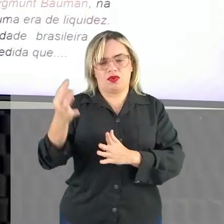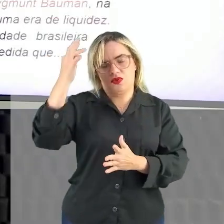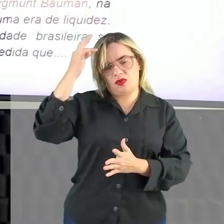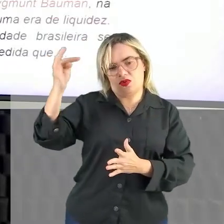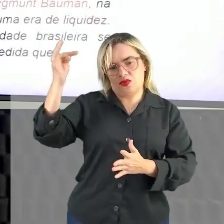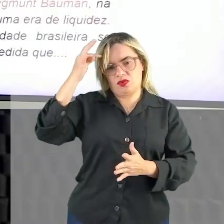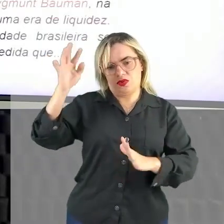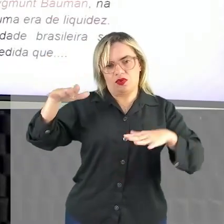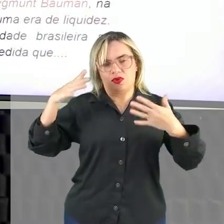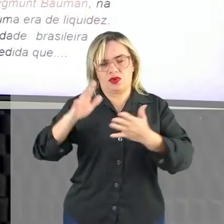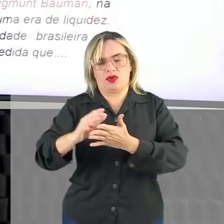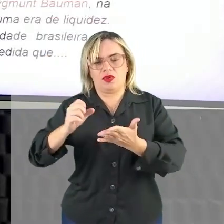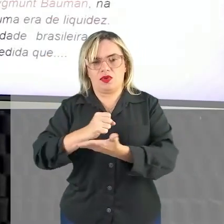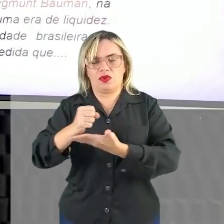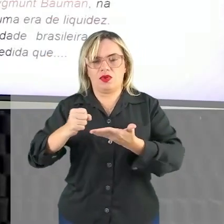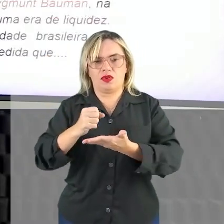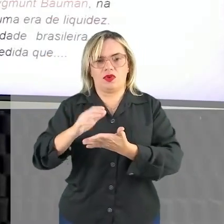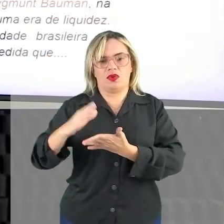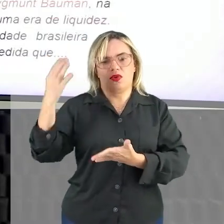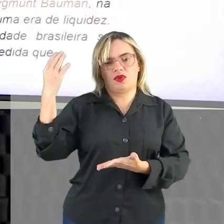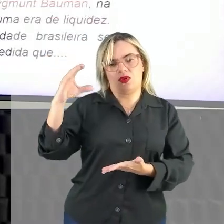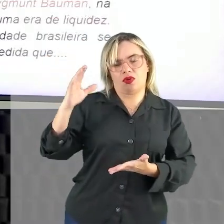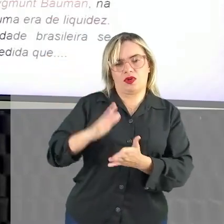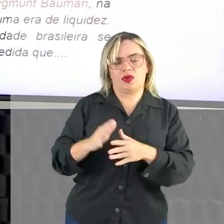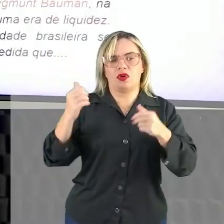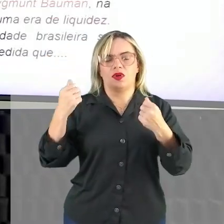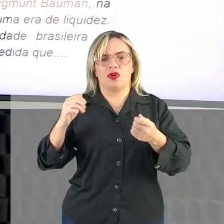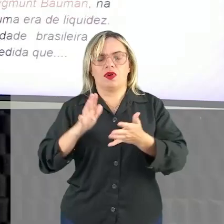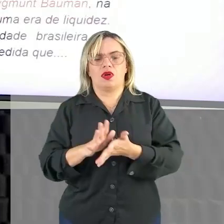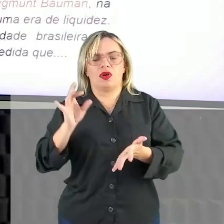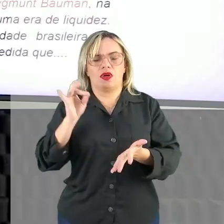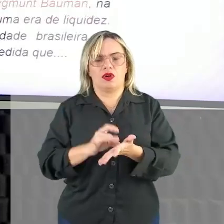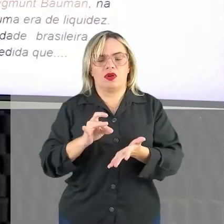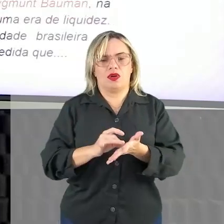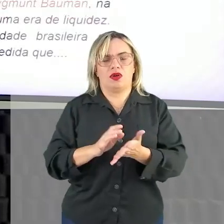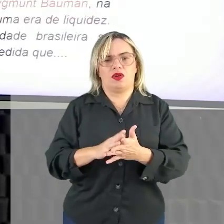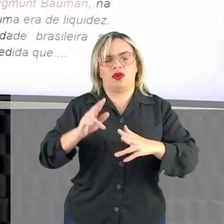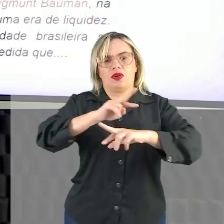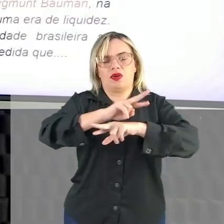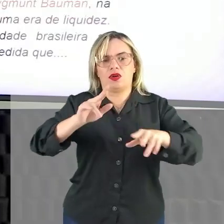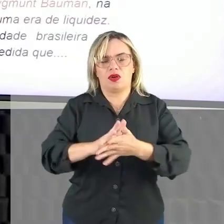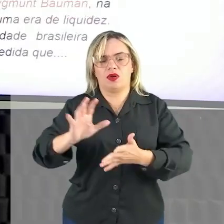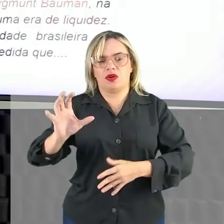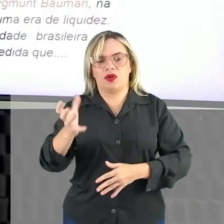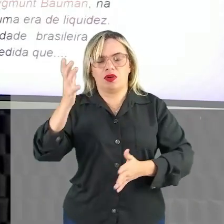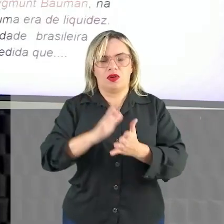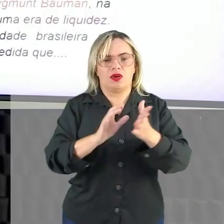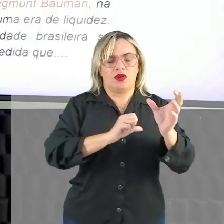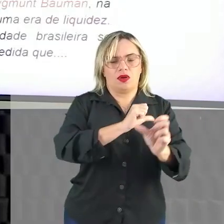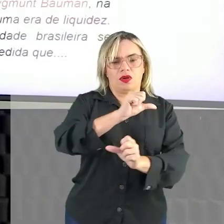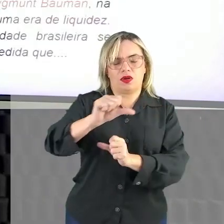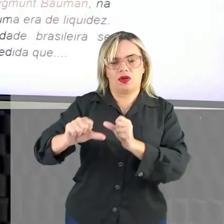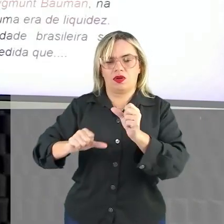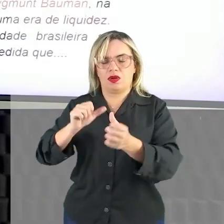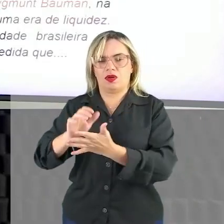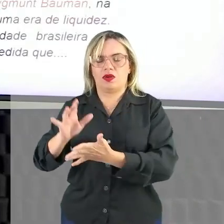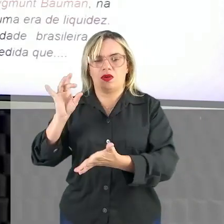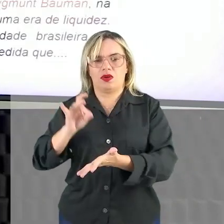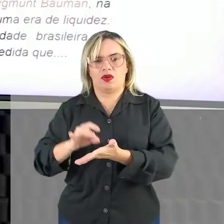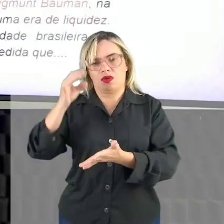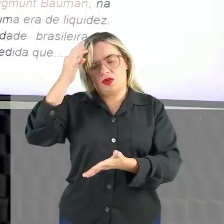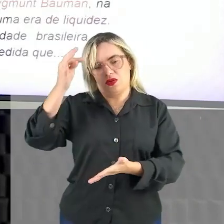tem embasamento científico, ela precisa ser comprovada, precisa passar por vários fenômenos até que ela se transforme, de fato, numa